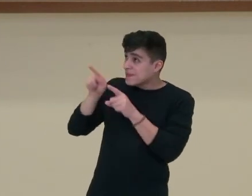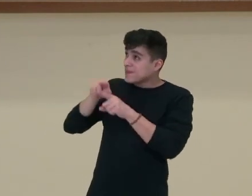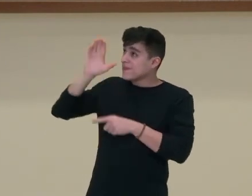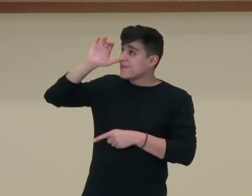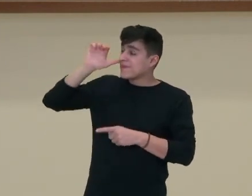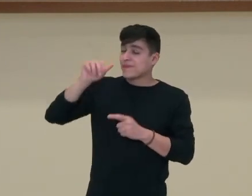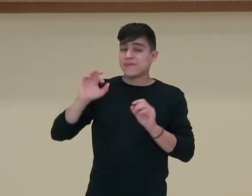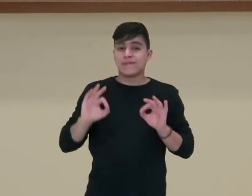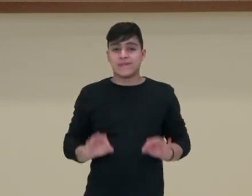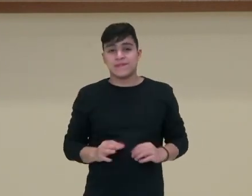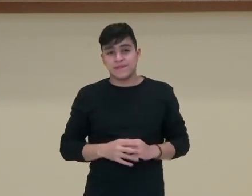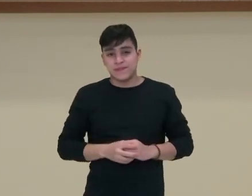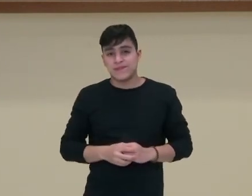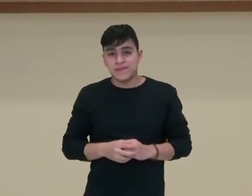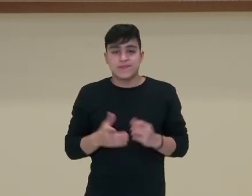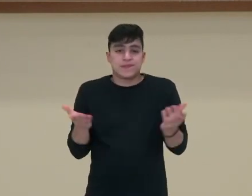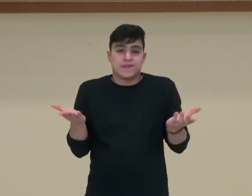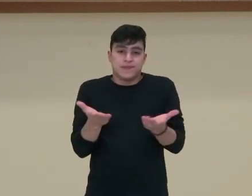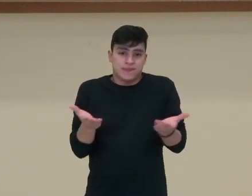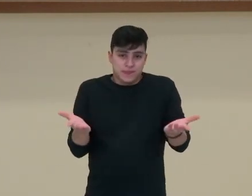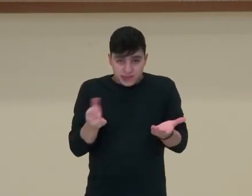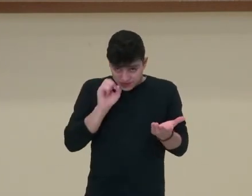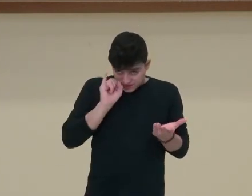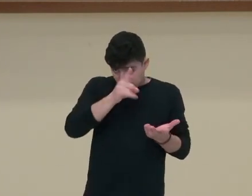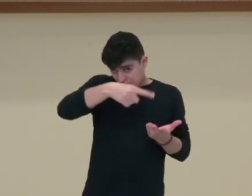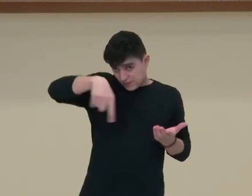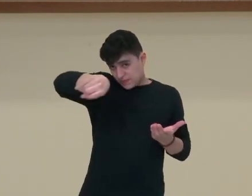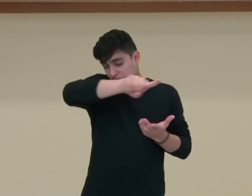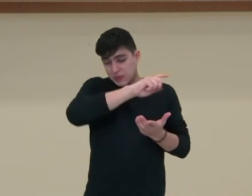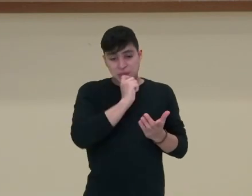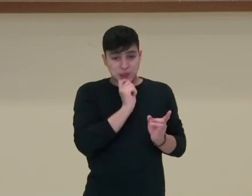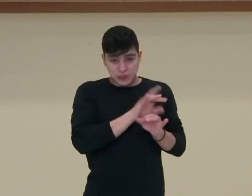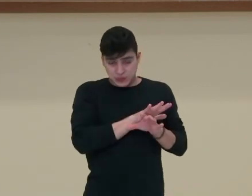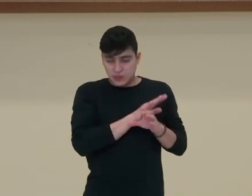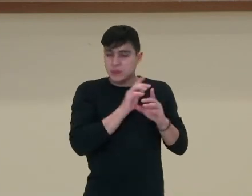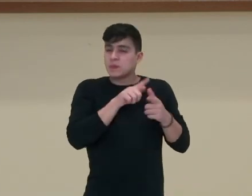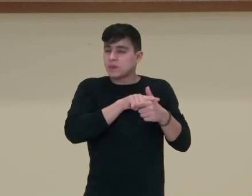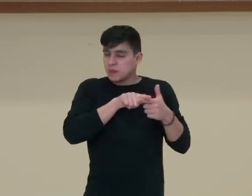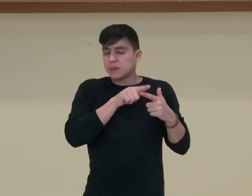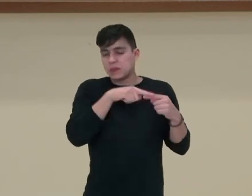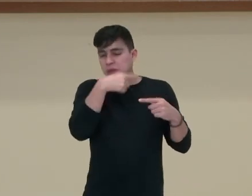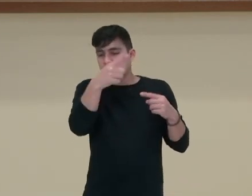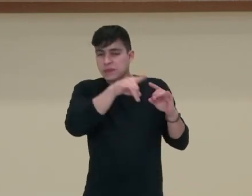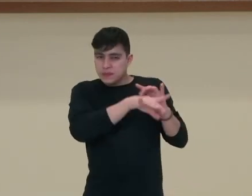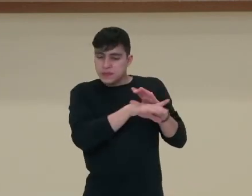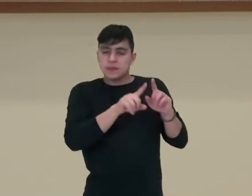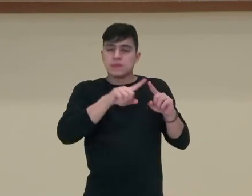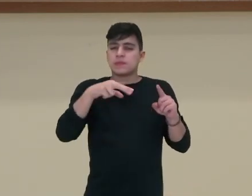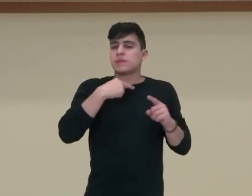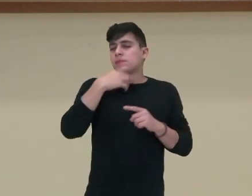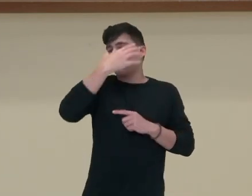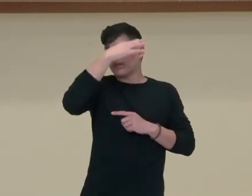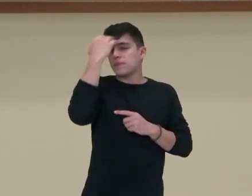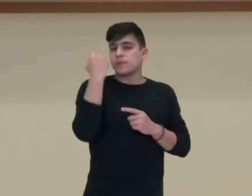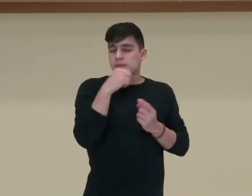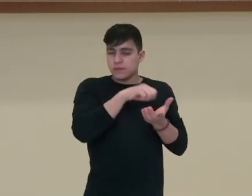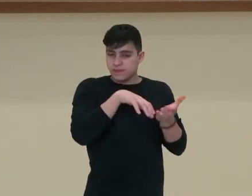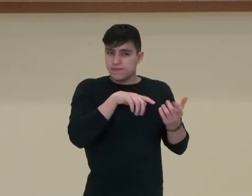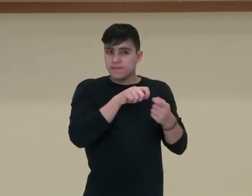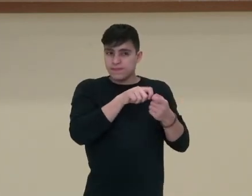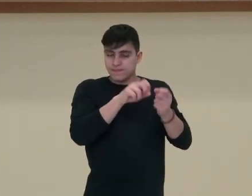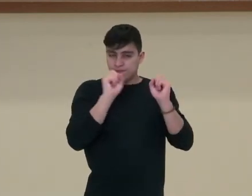Né? Então é isso aí. Se vocês não terminaram de criar a partitura, termine depois, tá bom? Mas não deixe sem realizar a